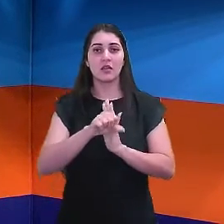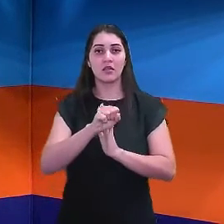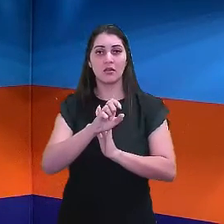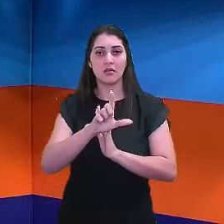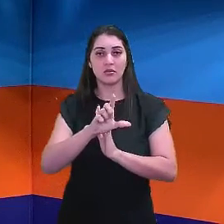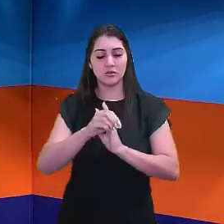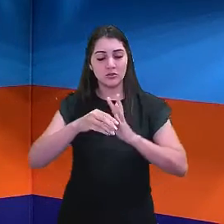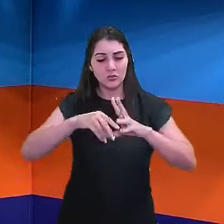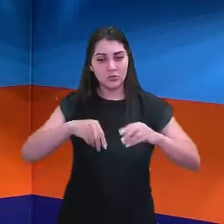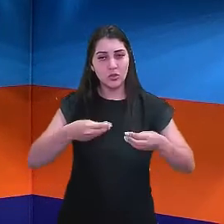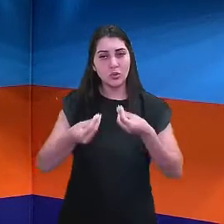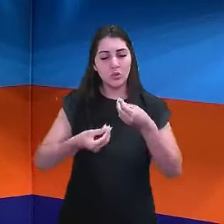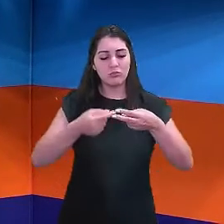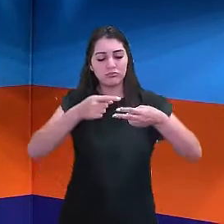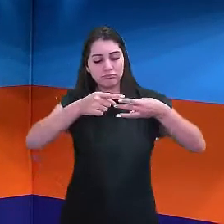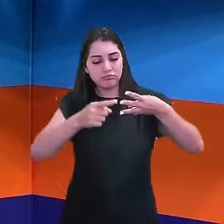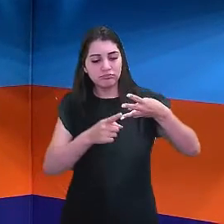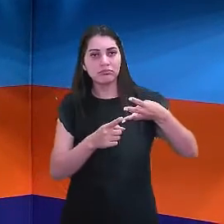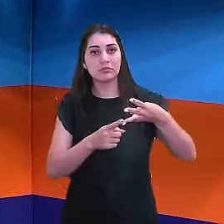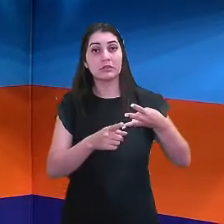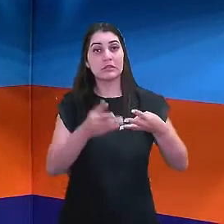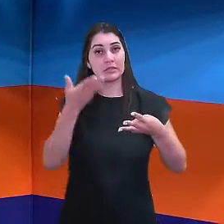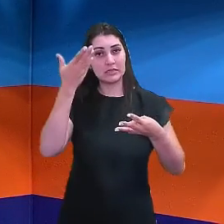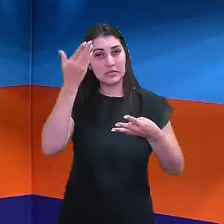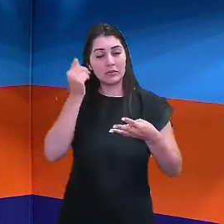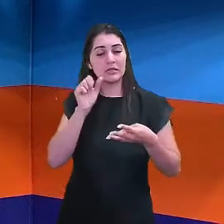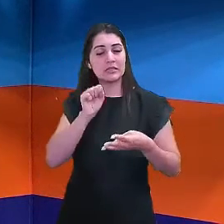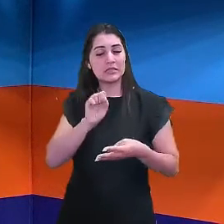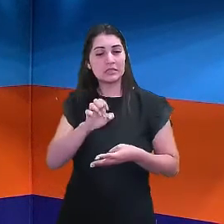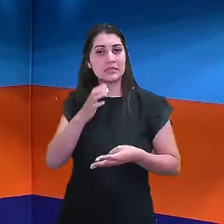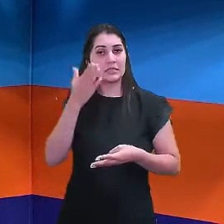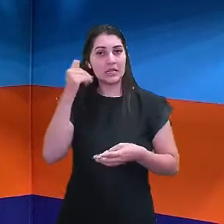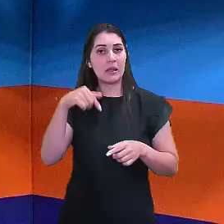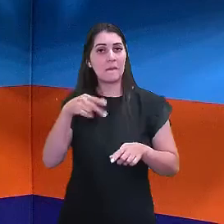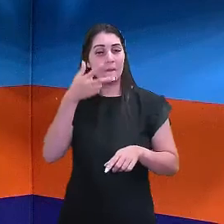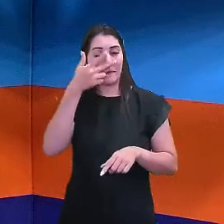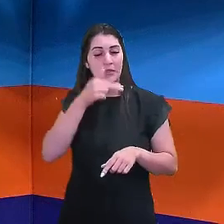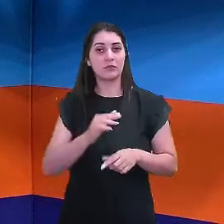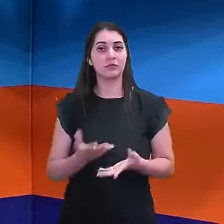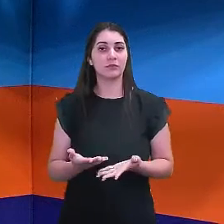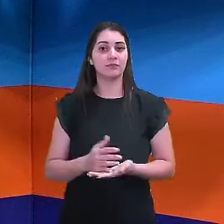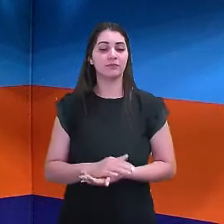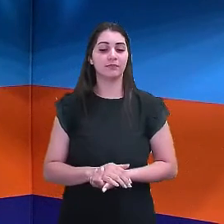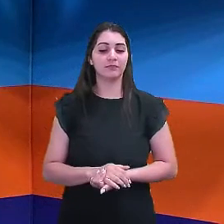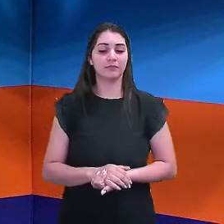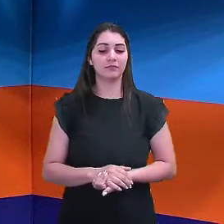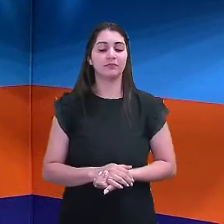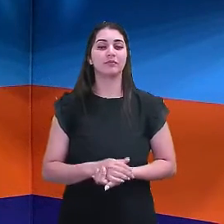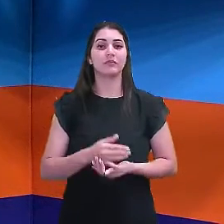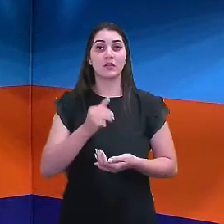partes desse solo. Para eu saber se você pegou mesmo a manha. Eu quero saber. Solo é aquela parte onde a